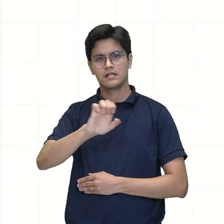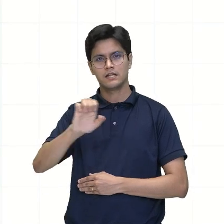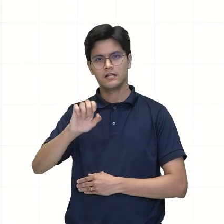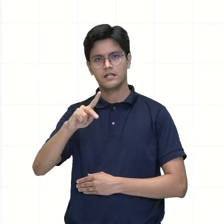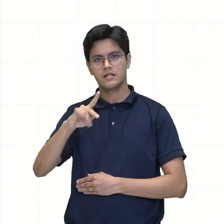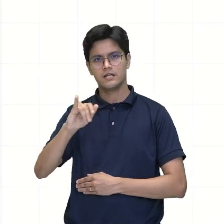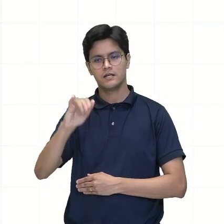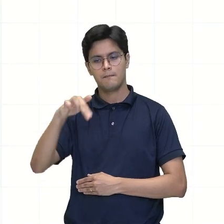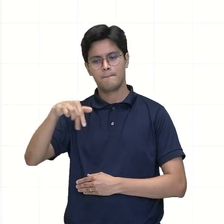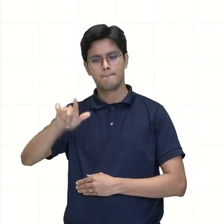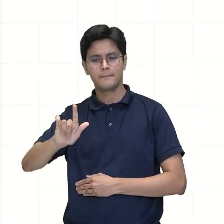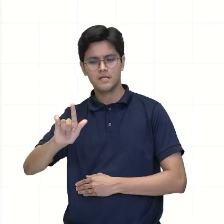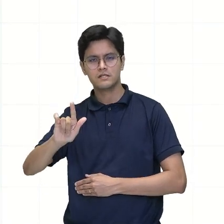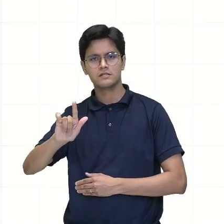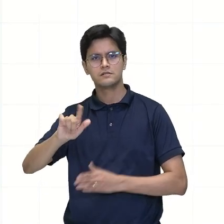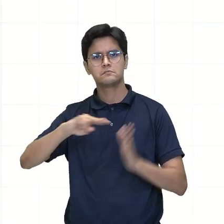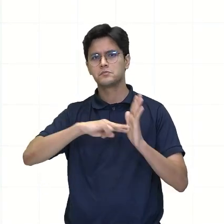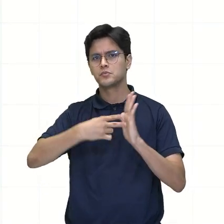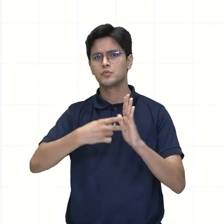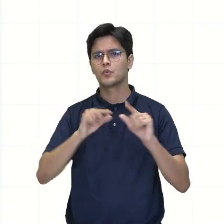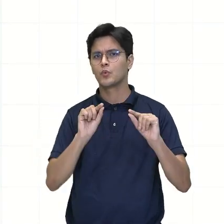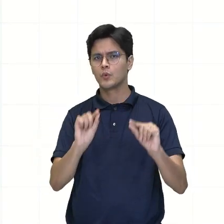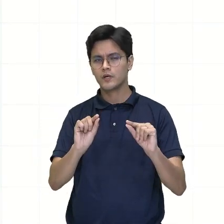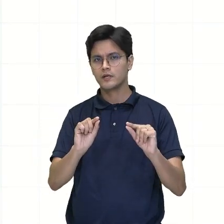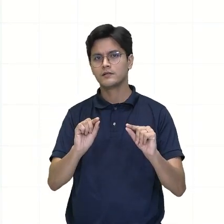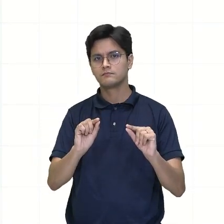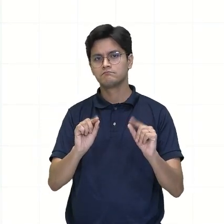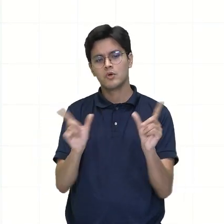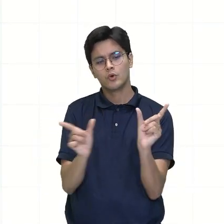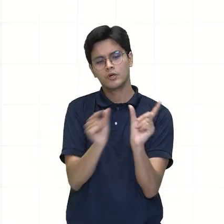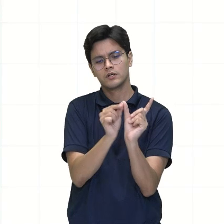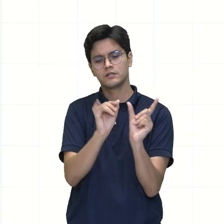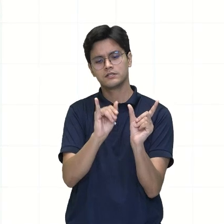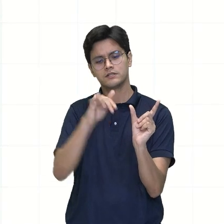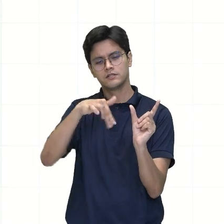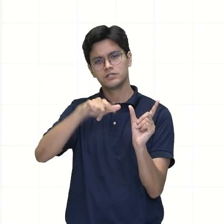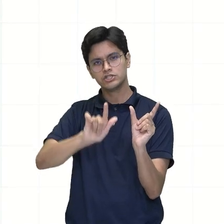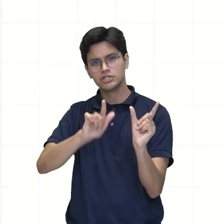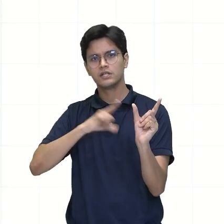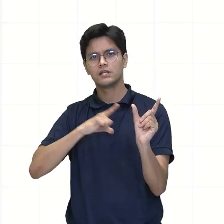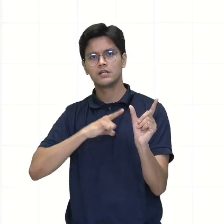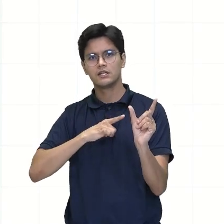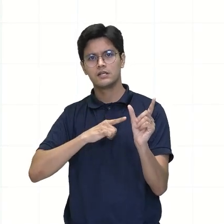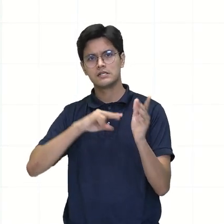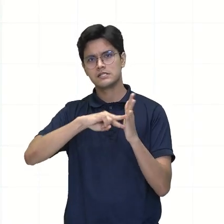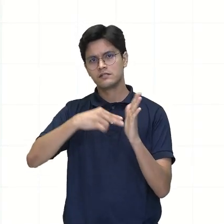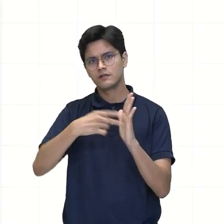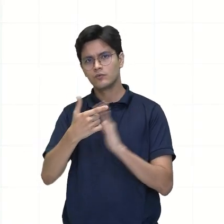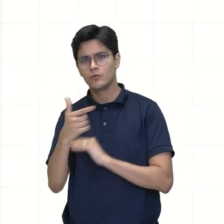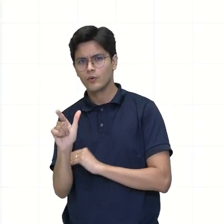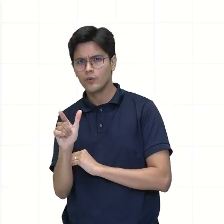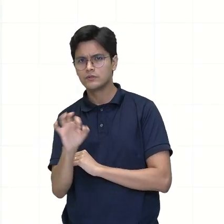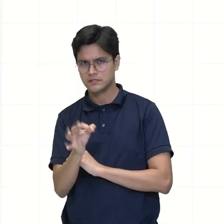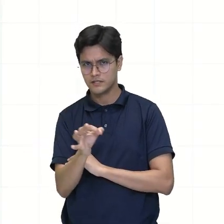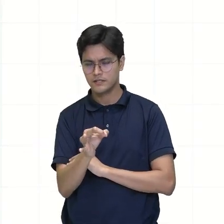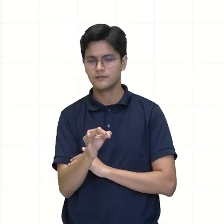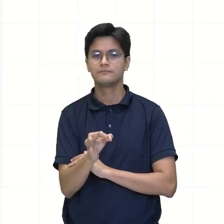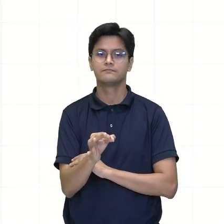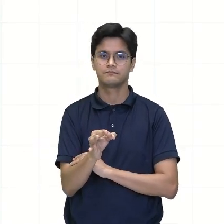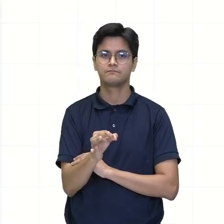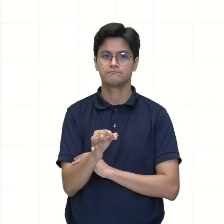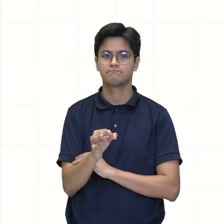ing fica uma outra palavra, né? Letter B. He is studying English. He is